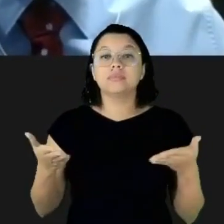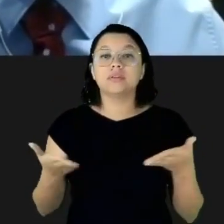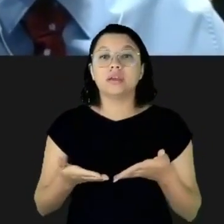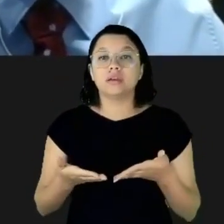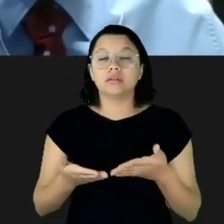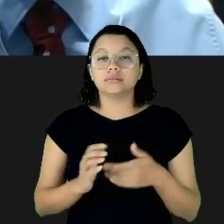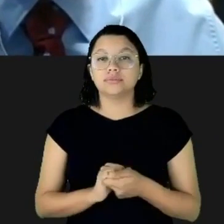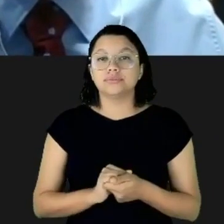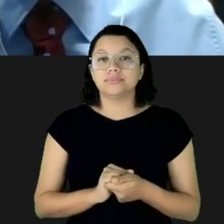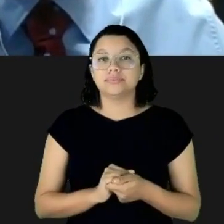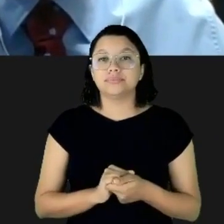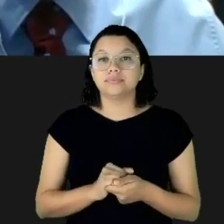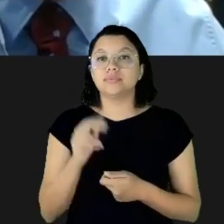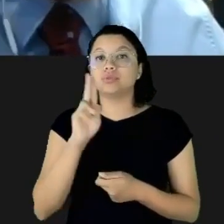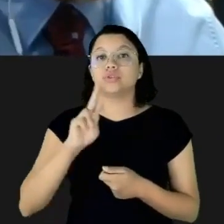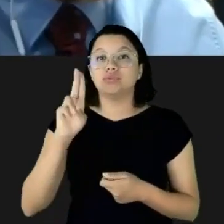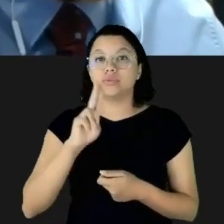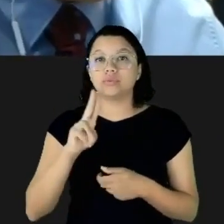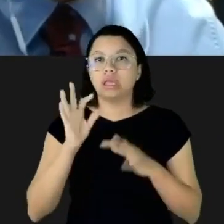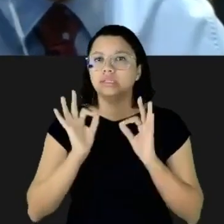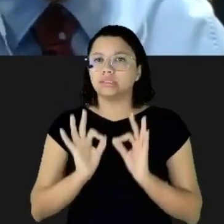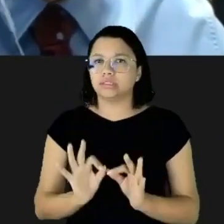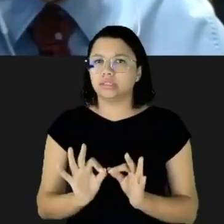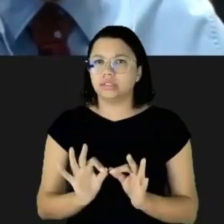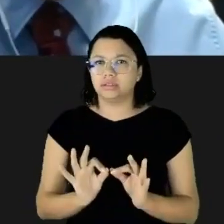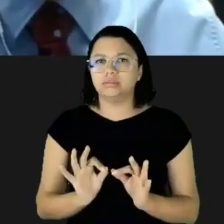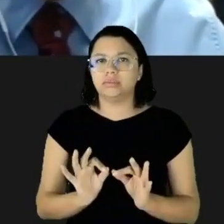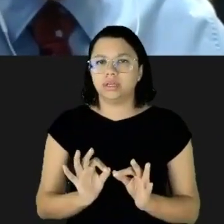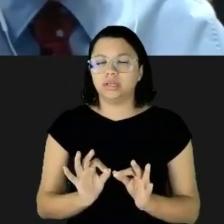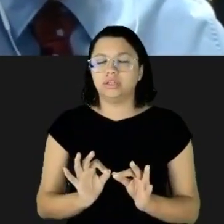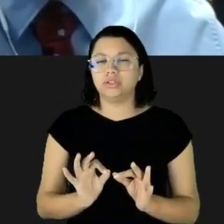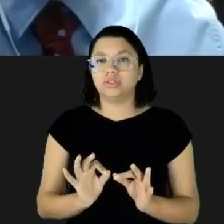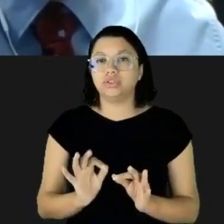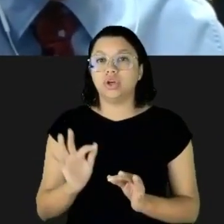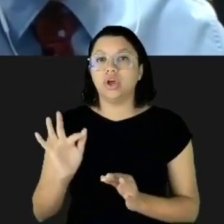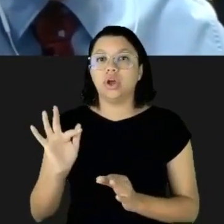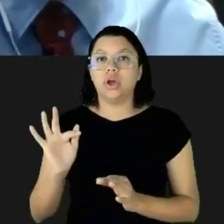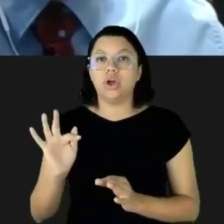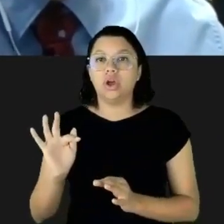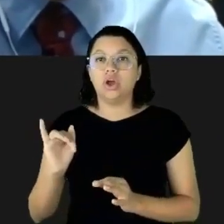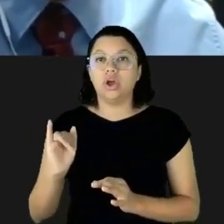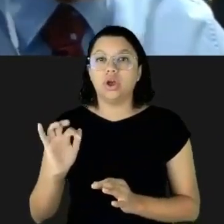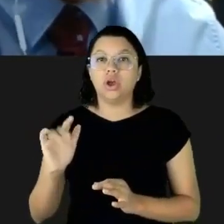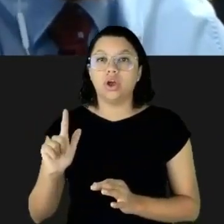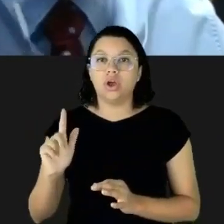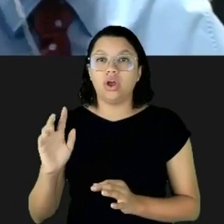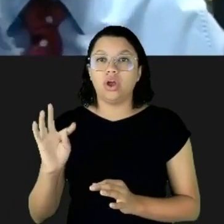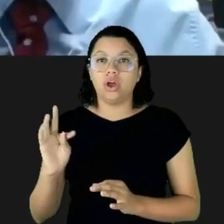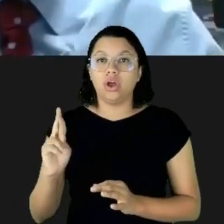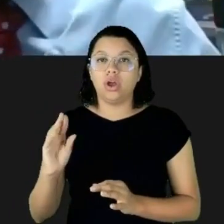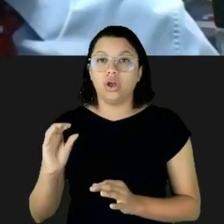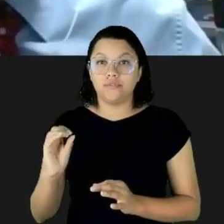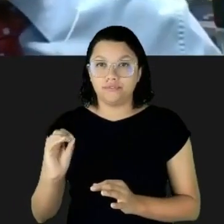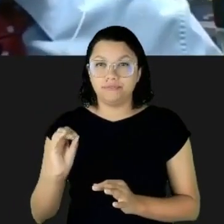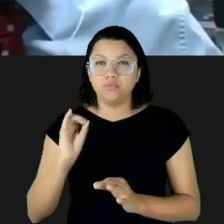aqui você vai usar exatamente por filtros o PJE ele tem uma possibilidade